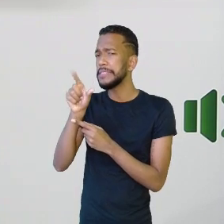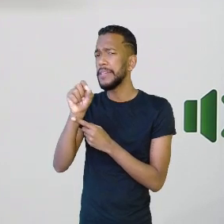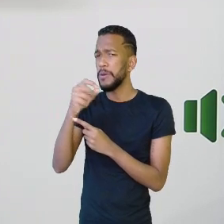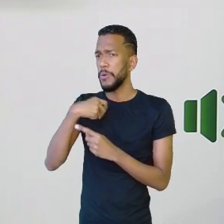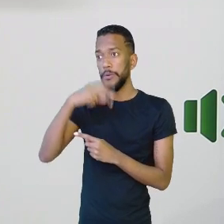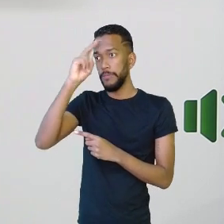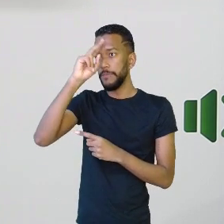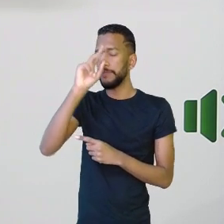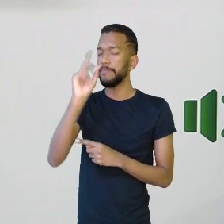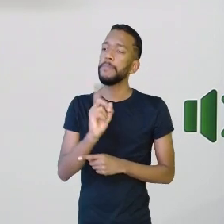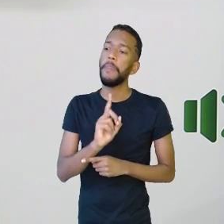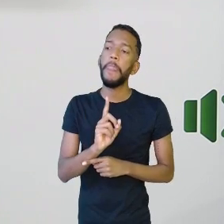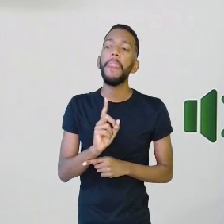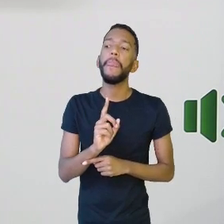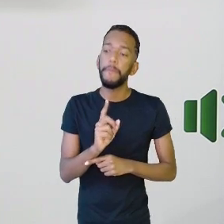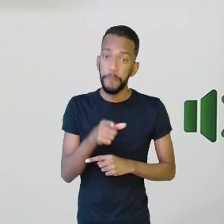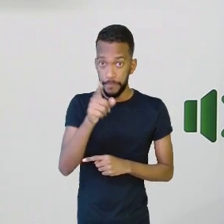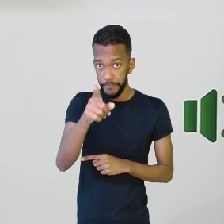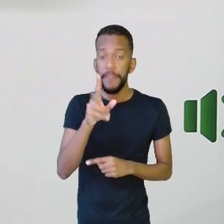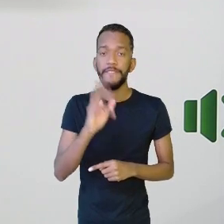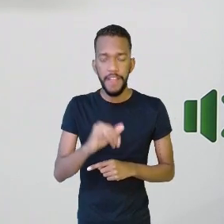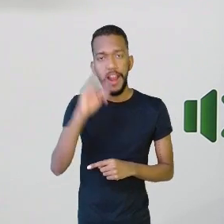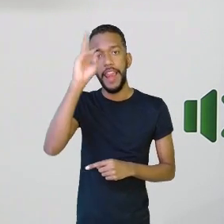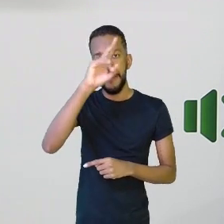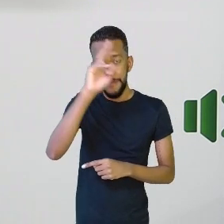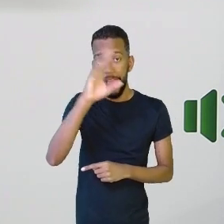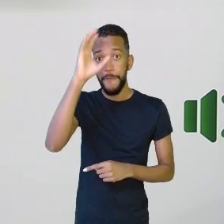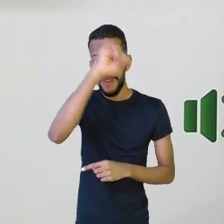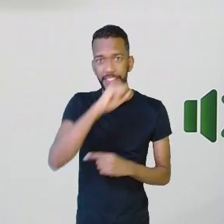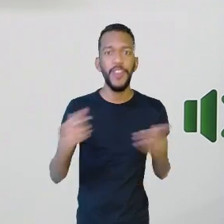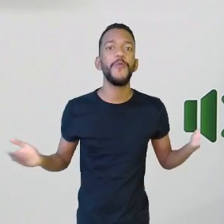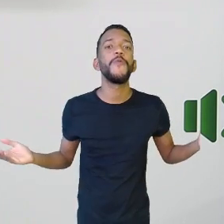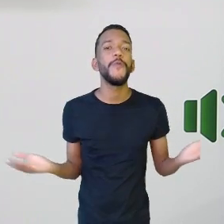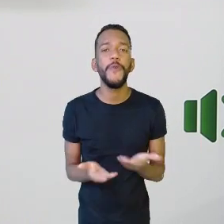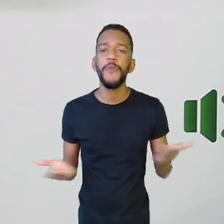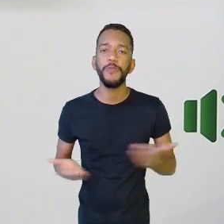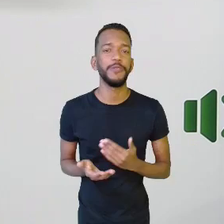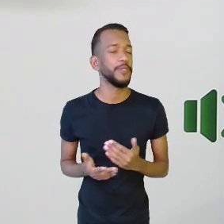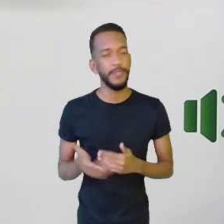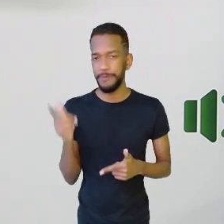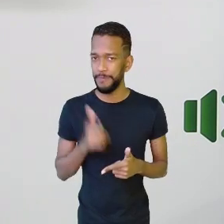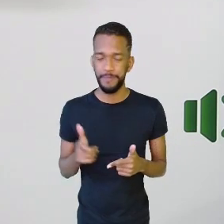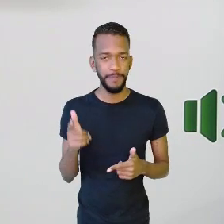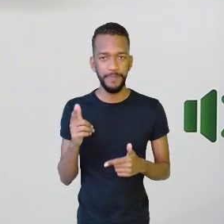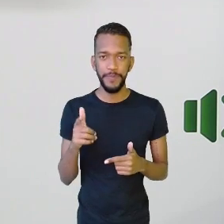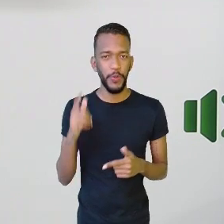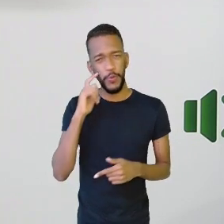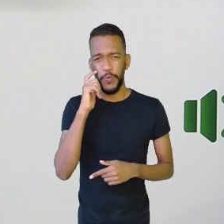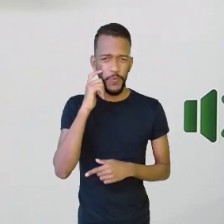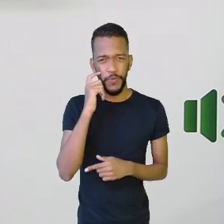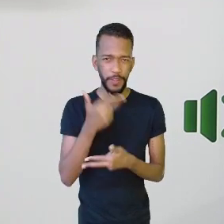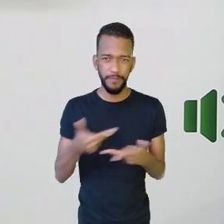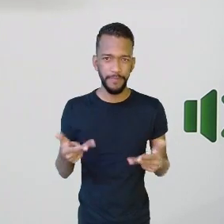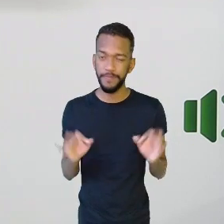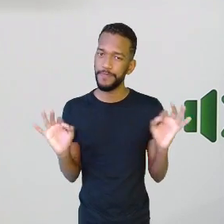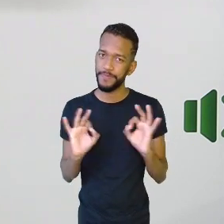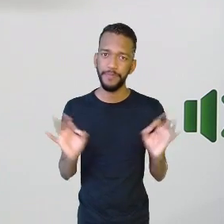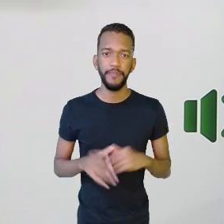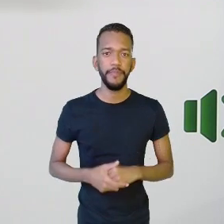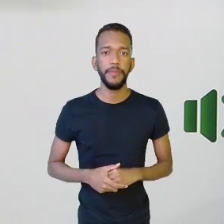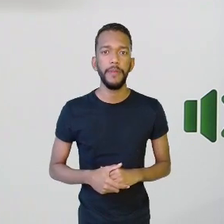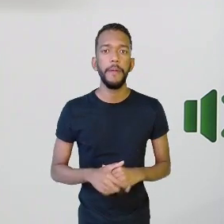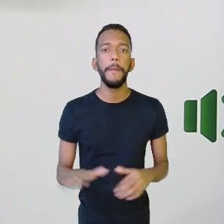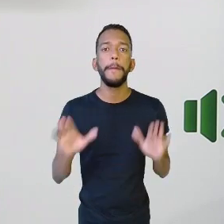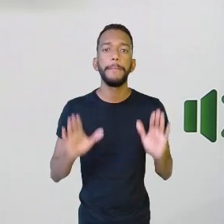lembro. Se não lembra, vai lembrar e aprender hoje. Não tenha dúvidas, tá certo? Mas antes